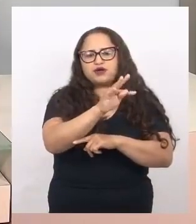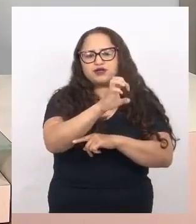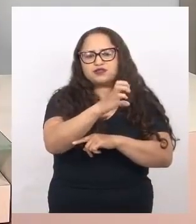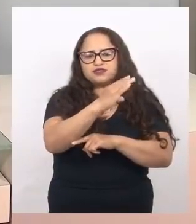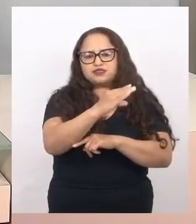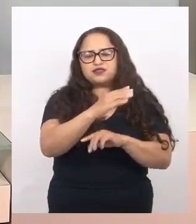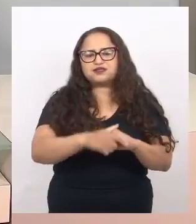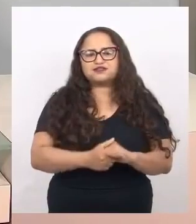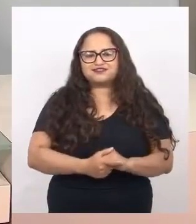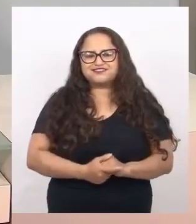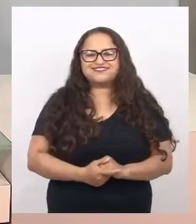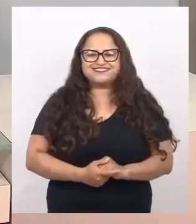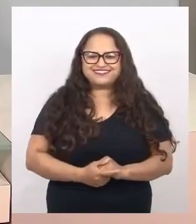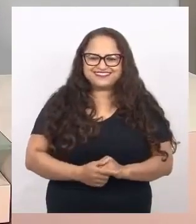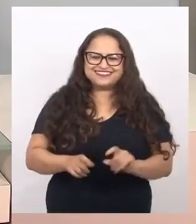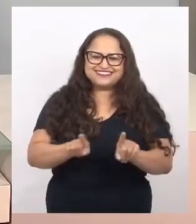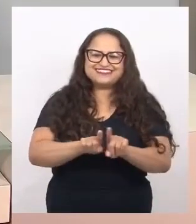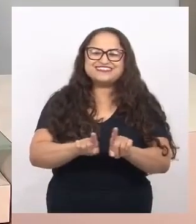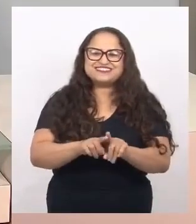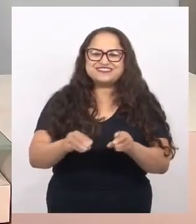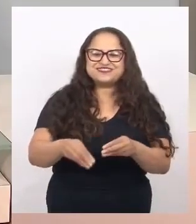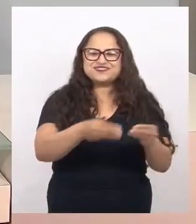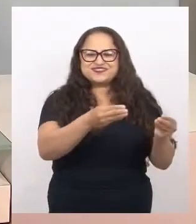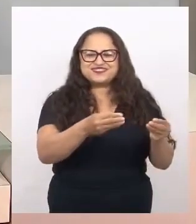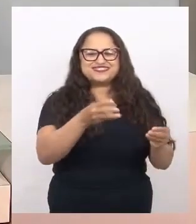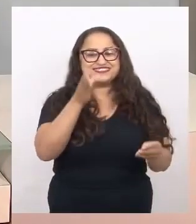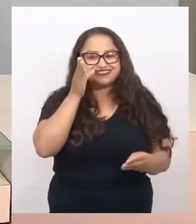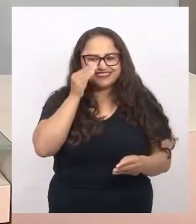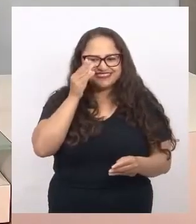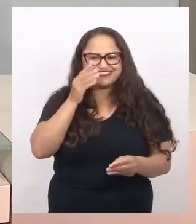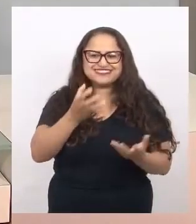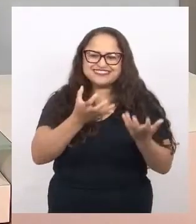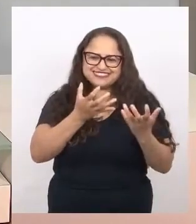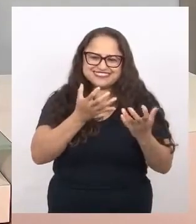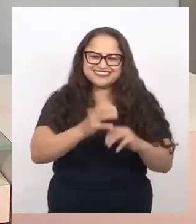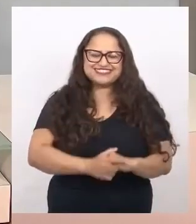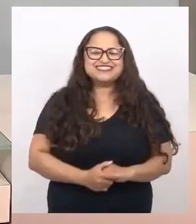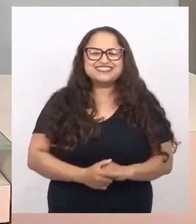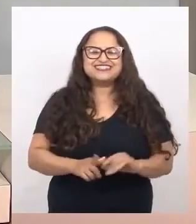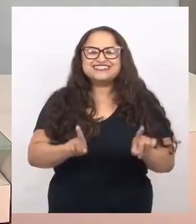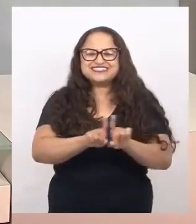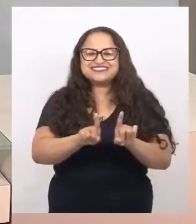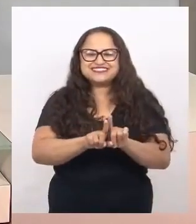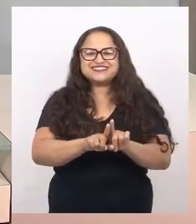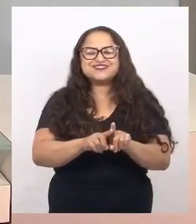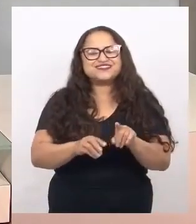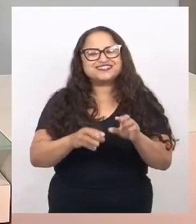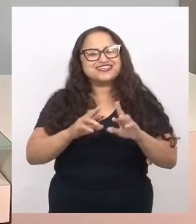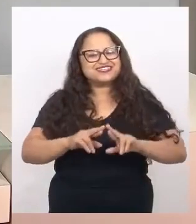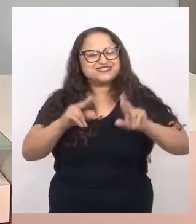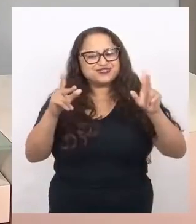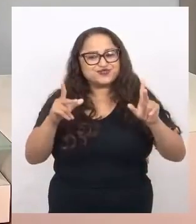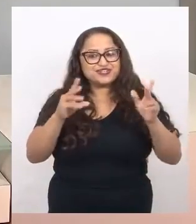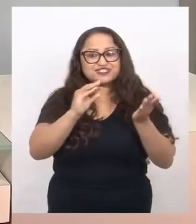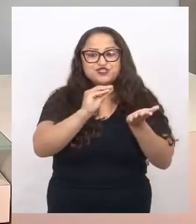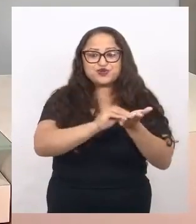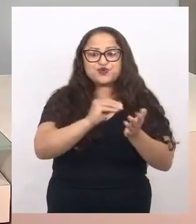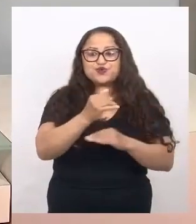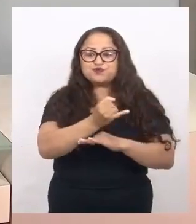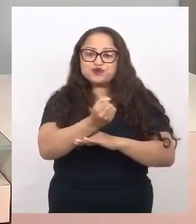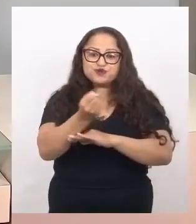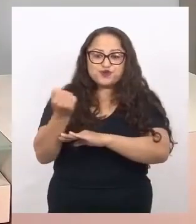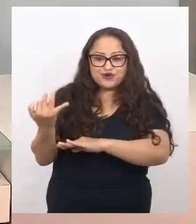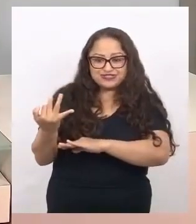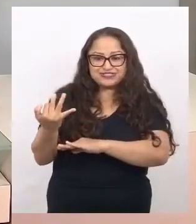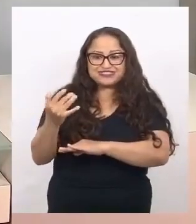não entra na manifestação de interesse ou na atribuição. A mesma coisa no dia 29, a conferência do saldo, para que vocês possam